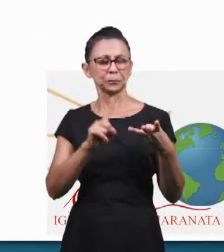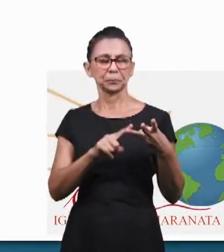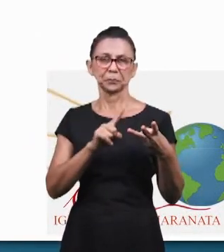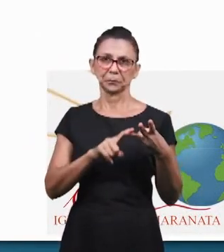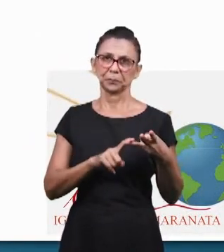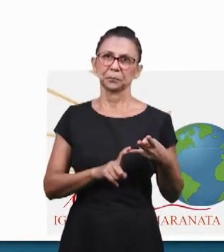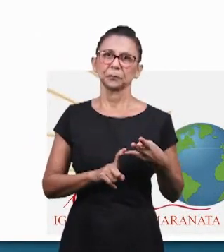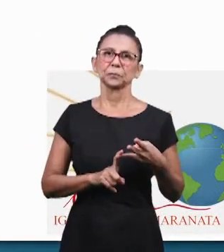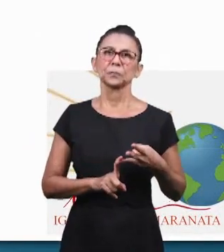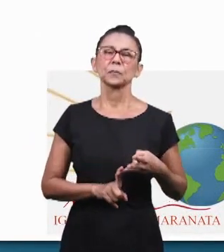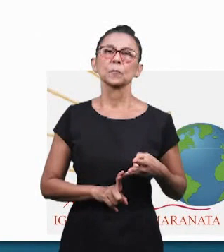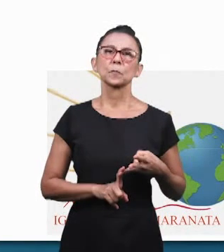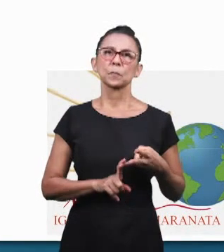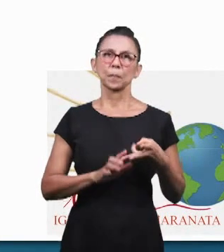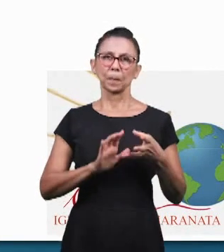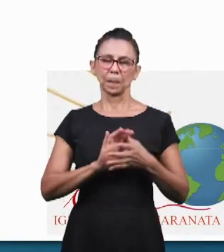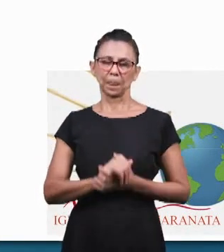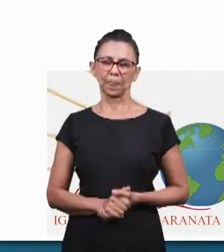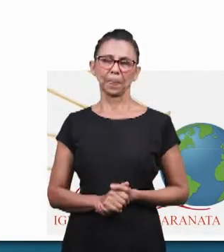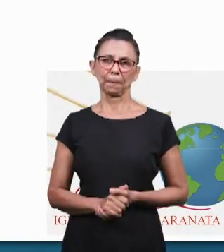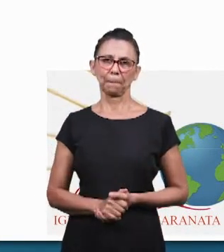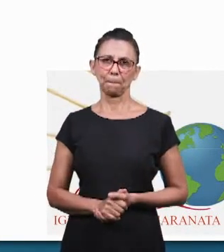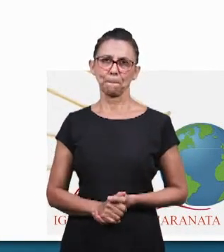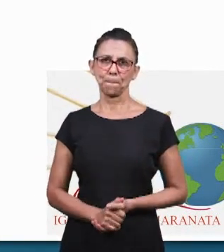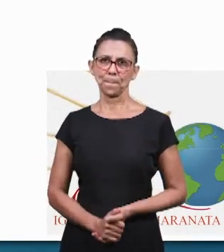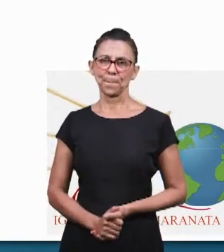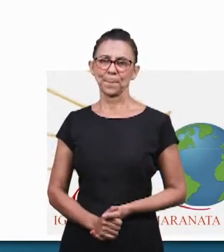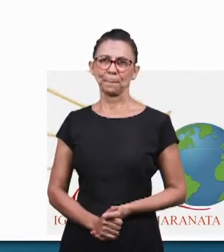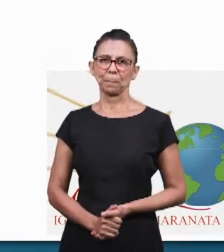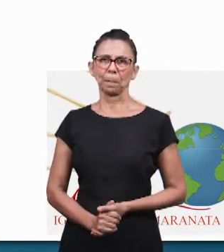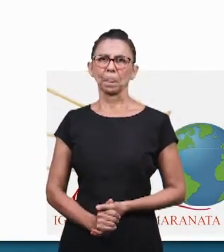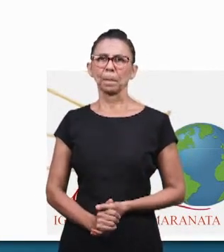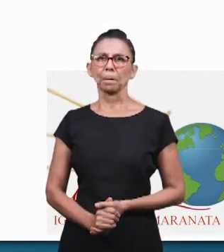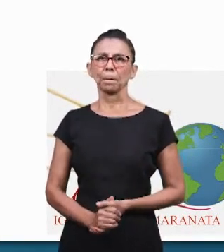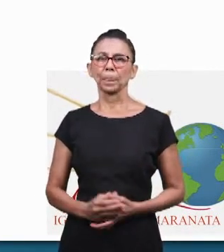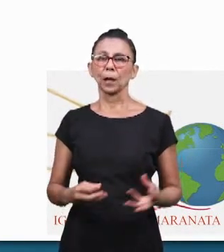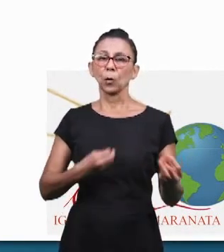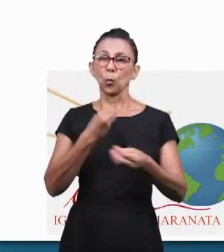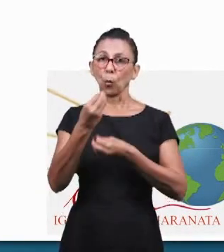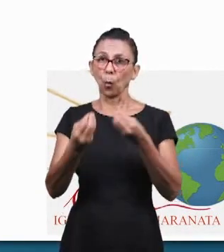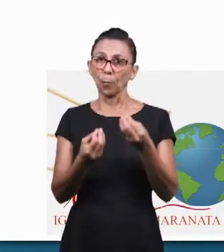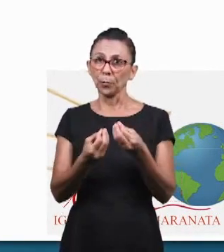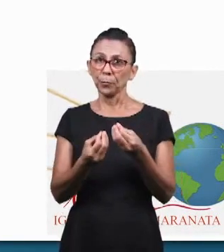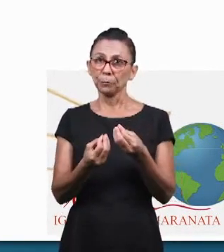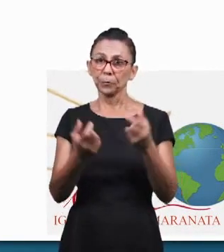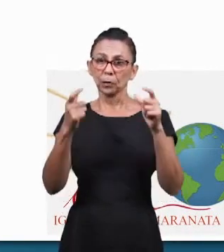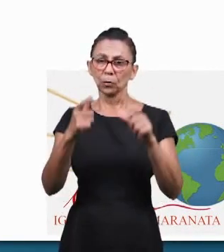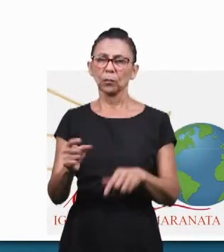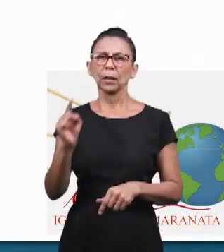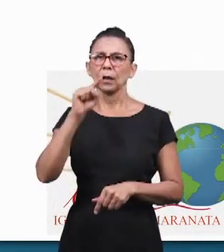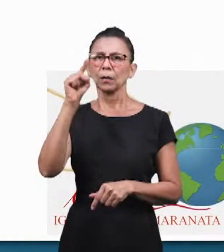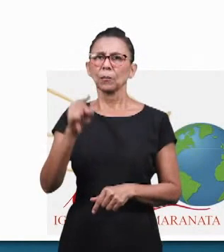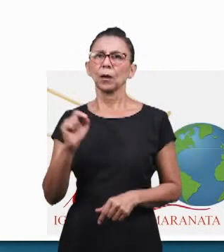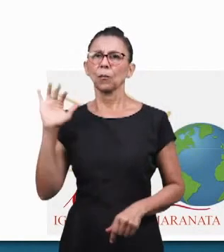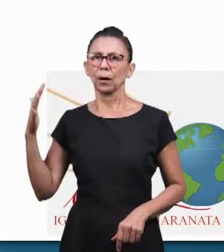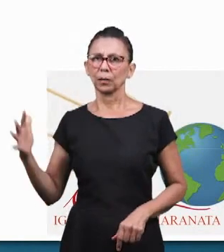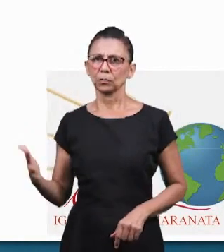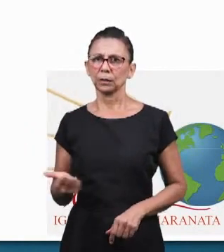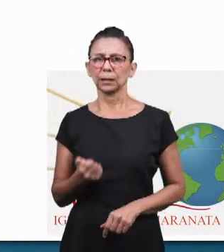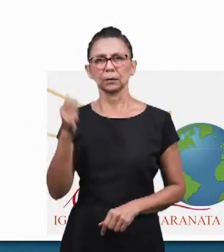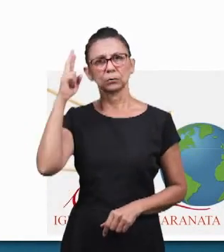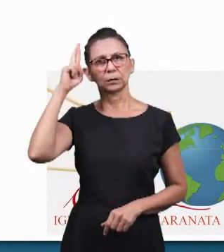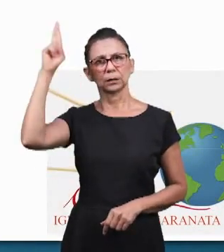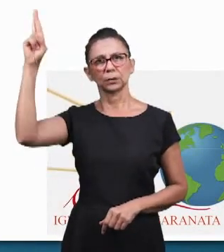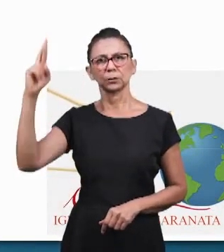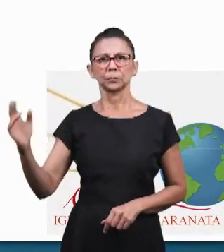terceira é a seguinte: como adorar e em que lugar, ou seja, qual o lugar de adoração? A quarta